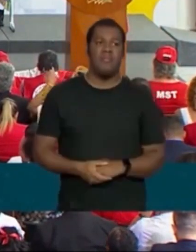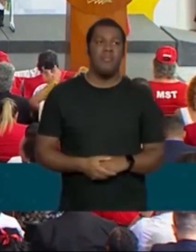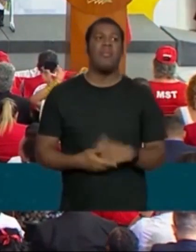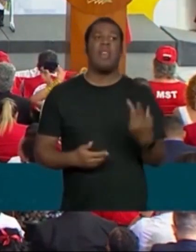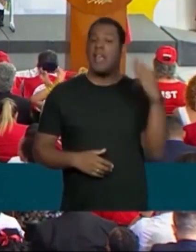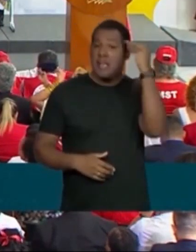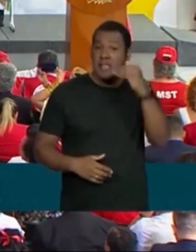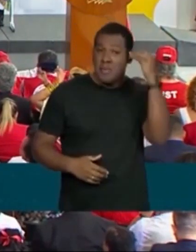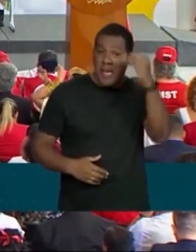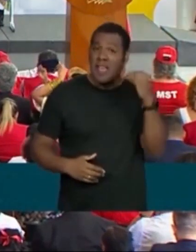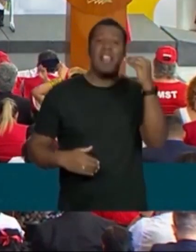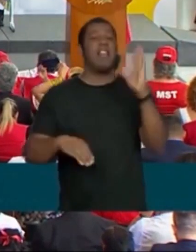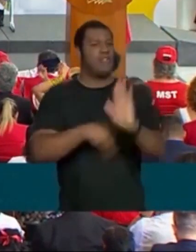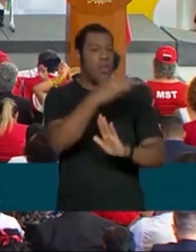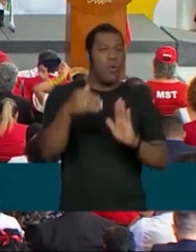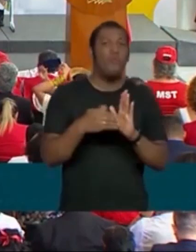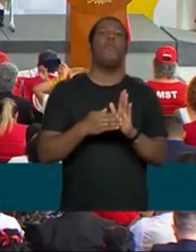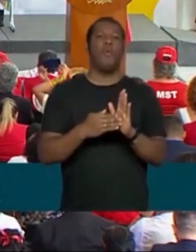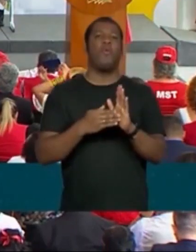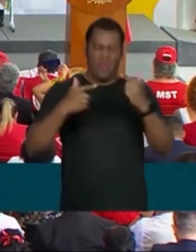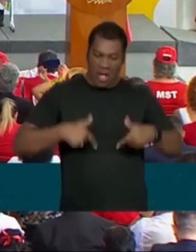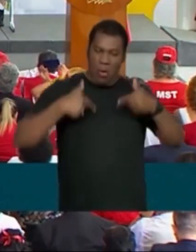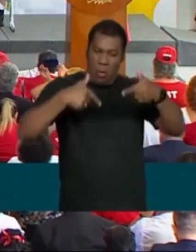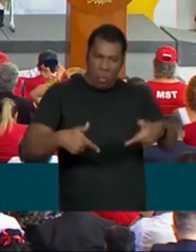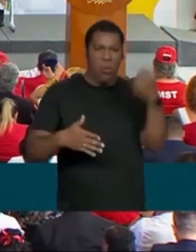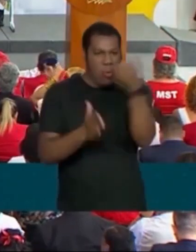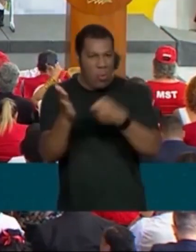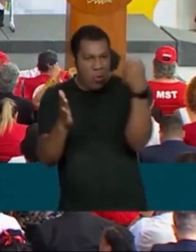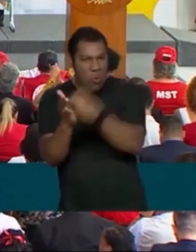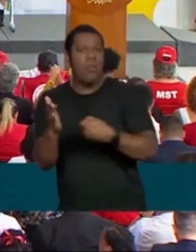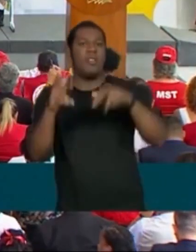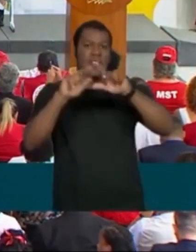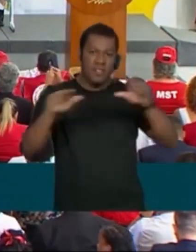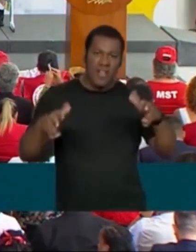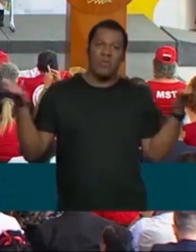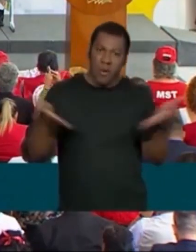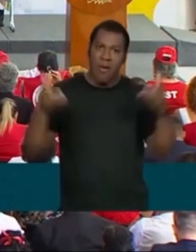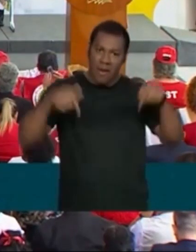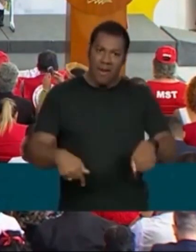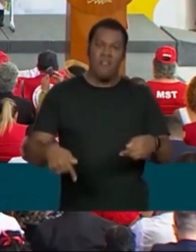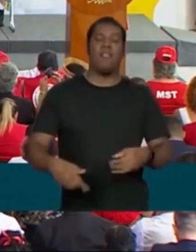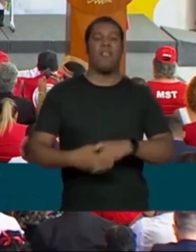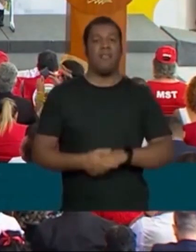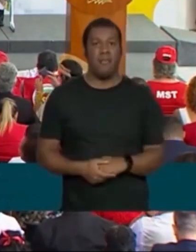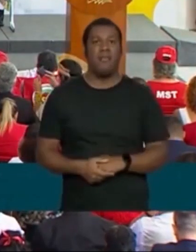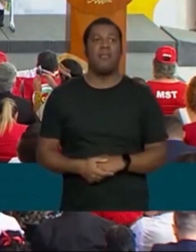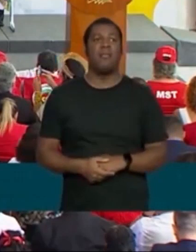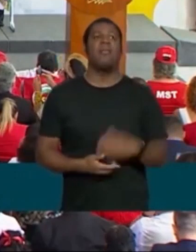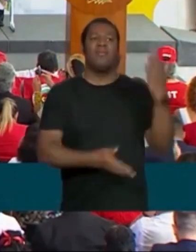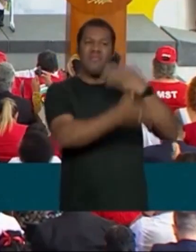as experiências construídas por esses movimentos, que aqui estão, inclusive ao longo